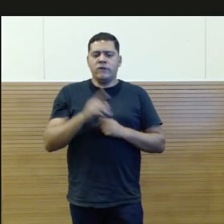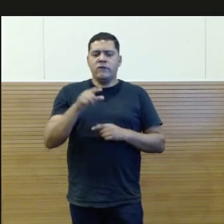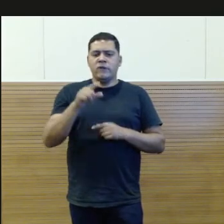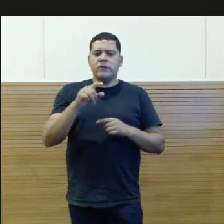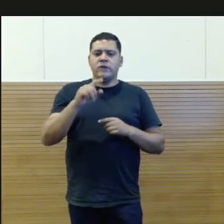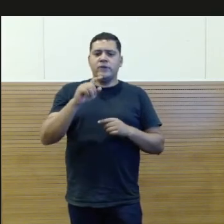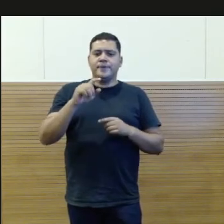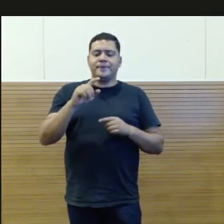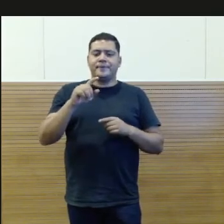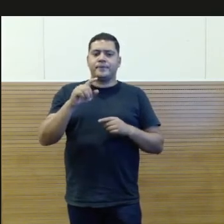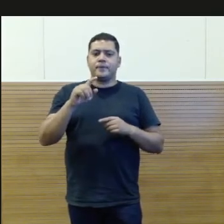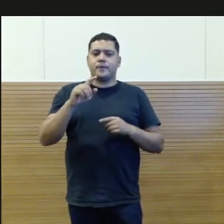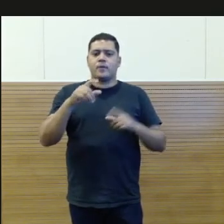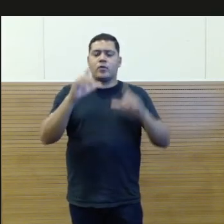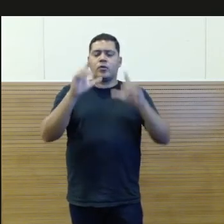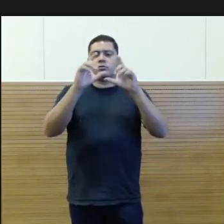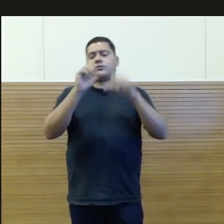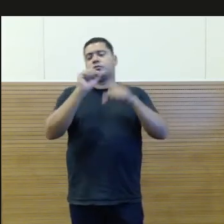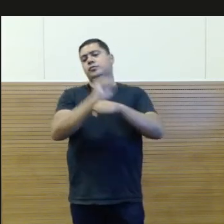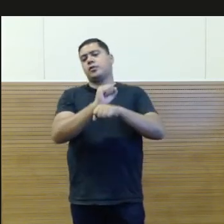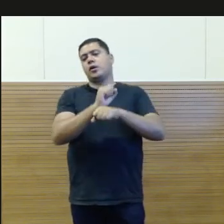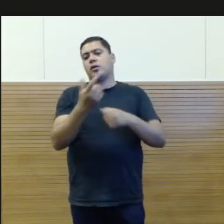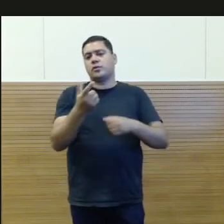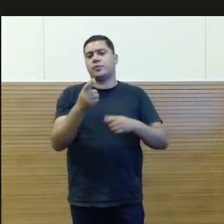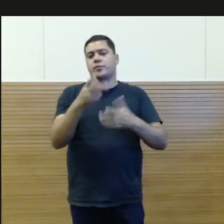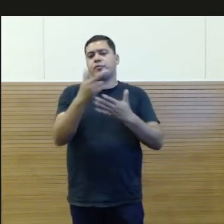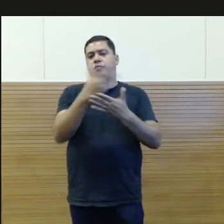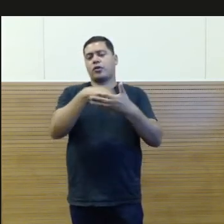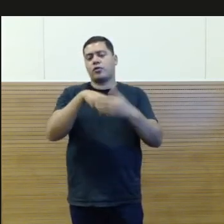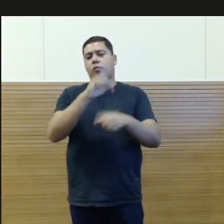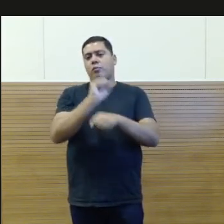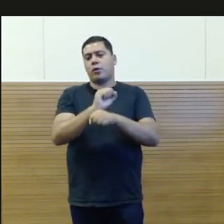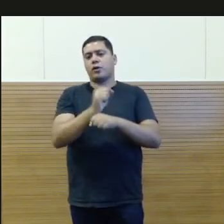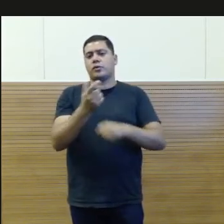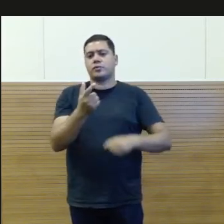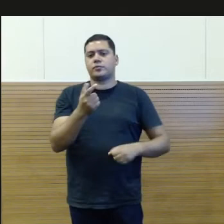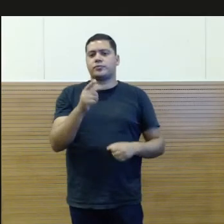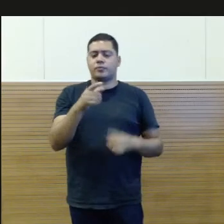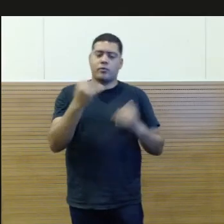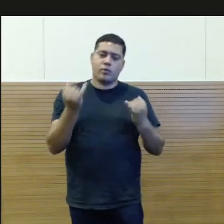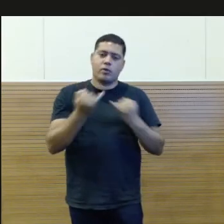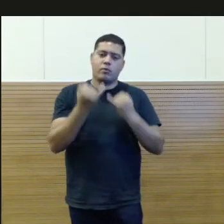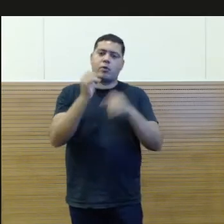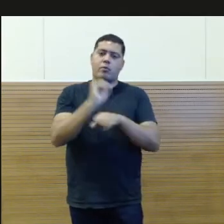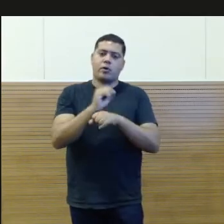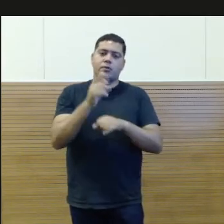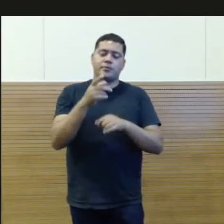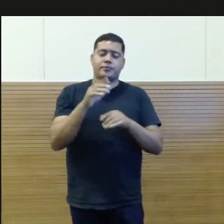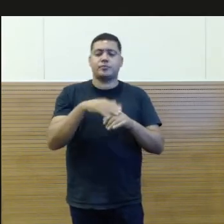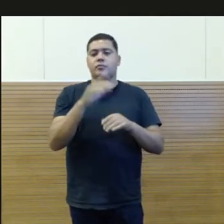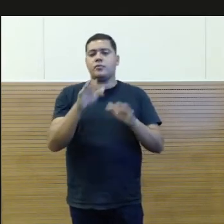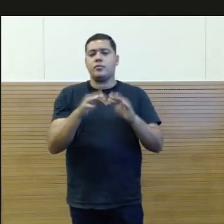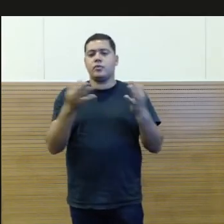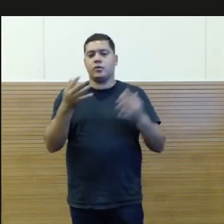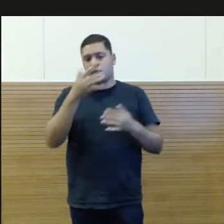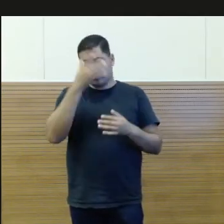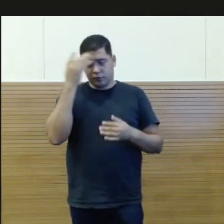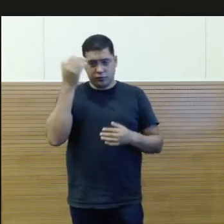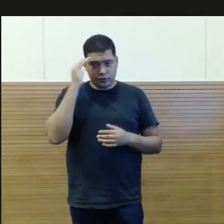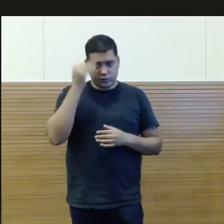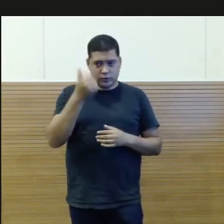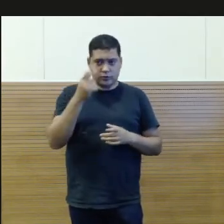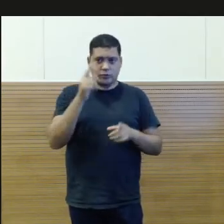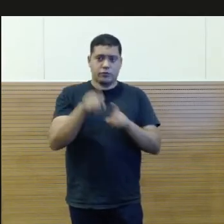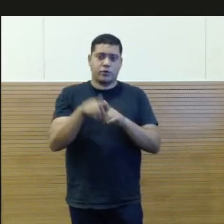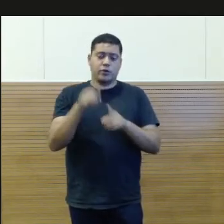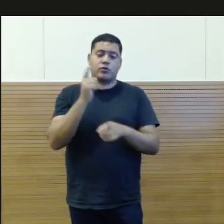pare, estuda que esse sistema de advertência ele é mais efetivo e mais simples para as pessoas entender, descobre que a